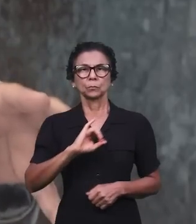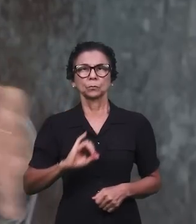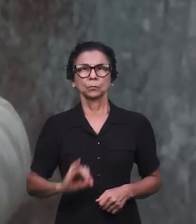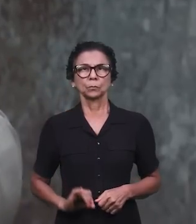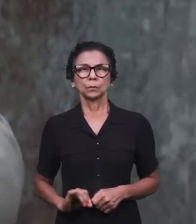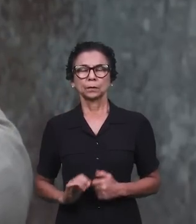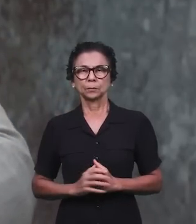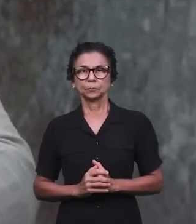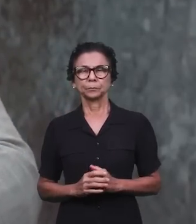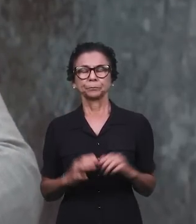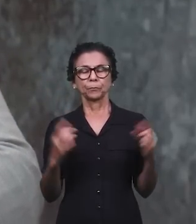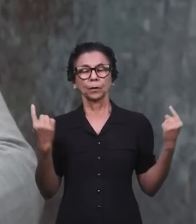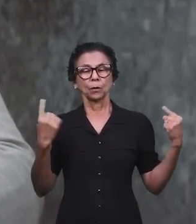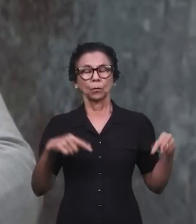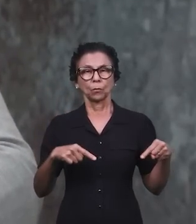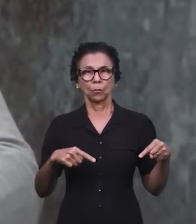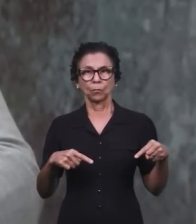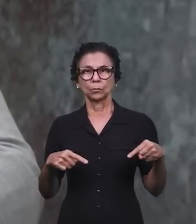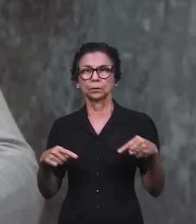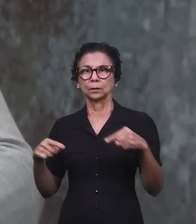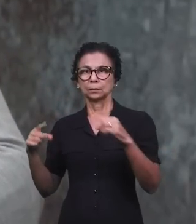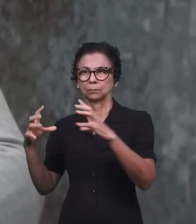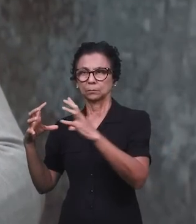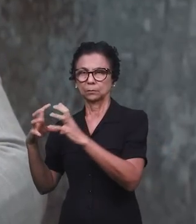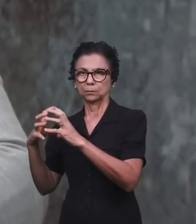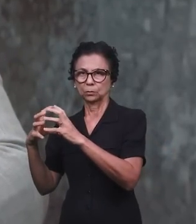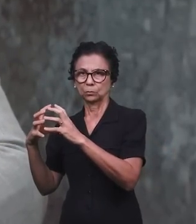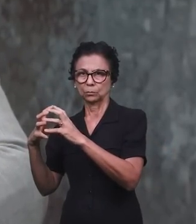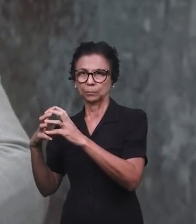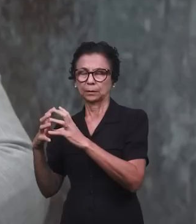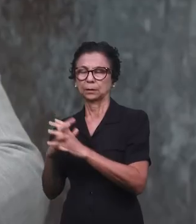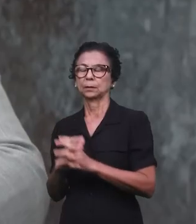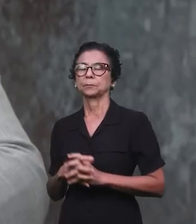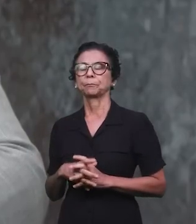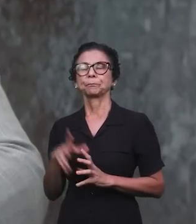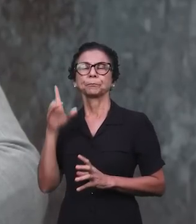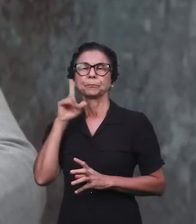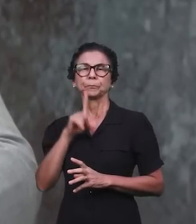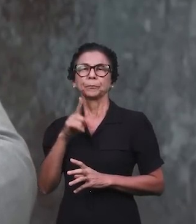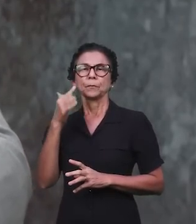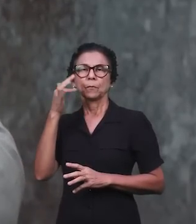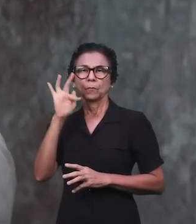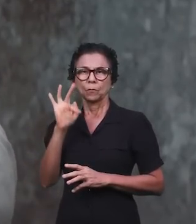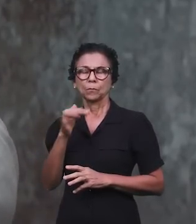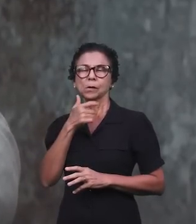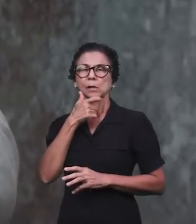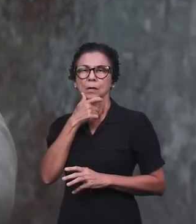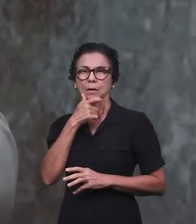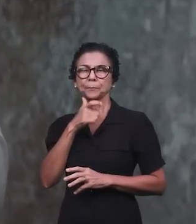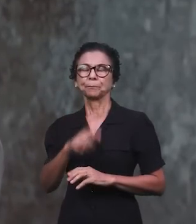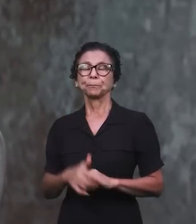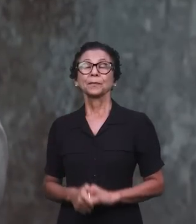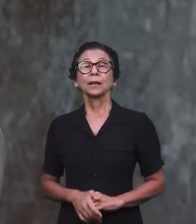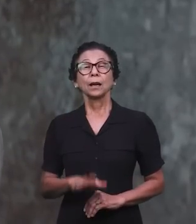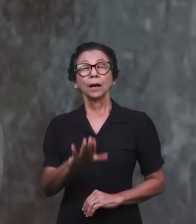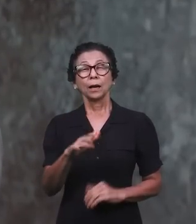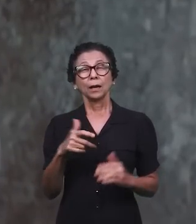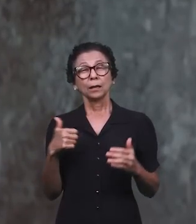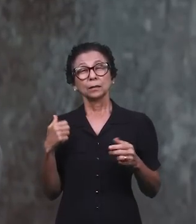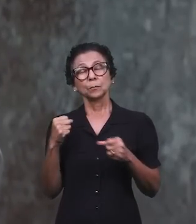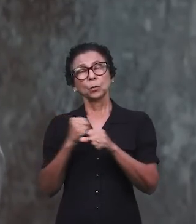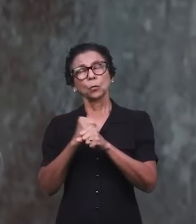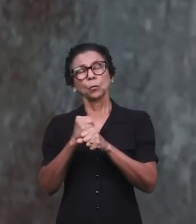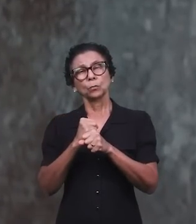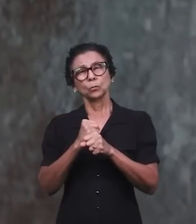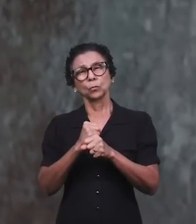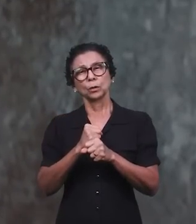contra um conjunto de nações, Estados Unidos, França, Inglaterra, entre elas o Reino Unido. E quando chega no ano de